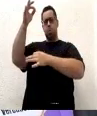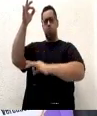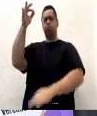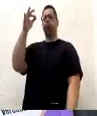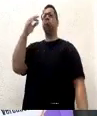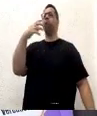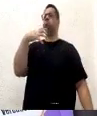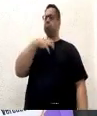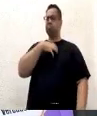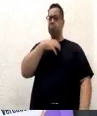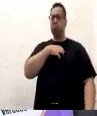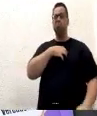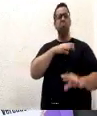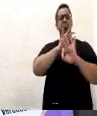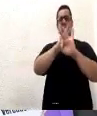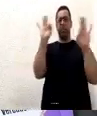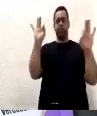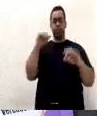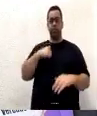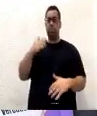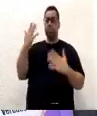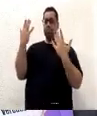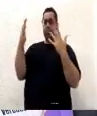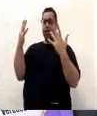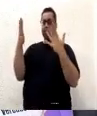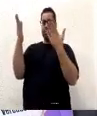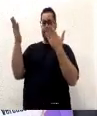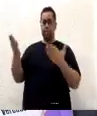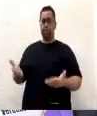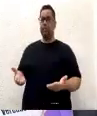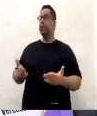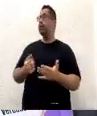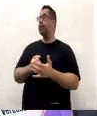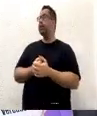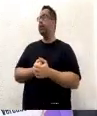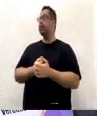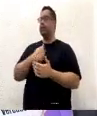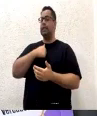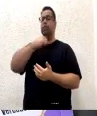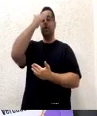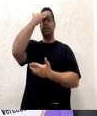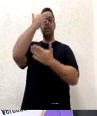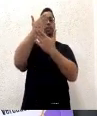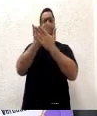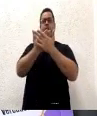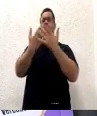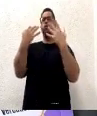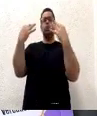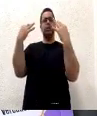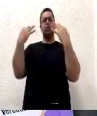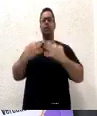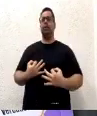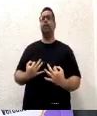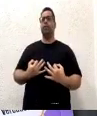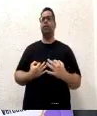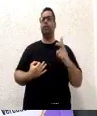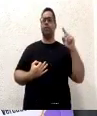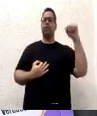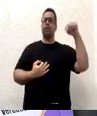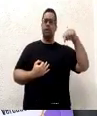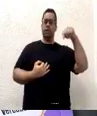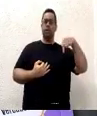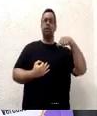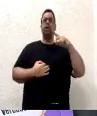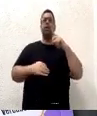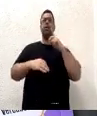Exatamente, com muita maestria. Então, parabéns vocês. E eu tenho certeza que nós, aqui em Cordeirópolis, estamos muito